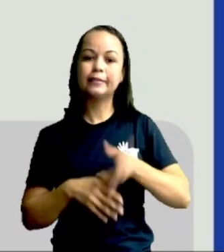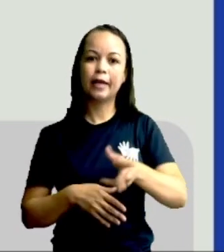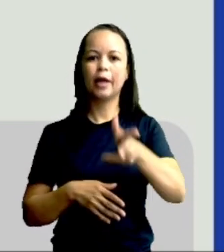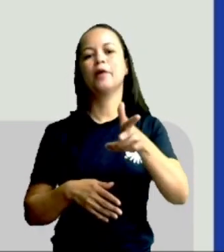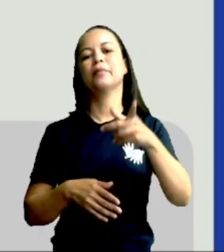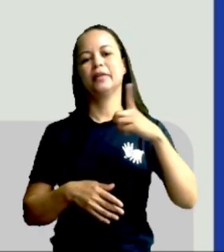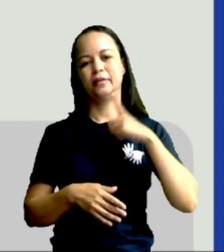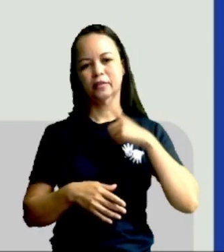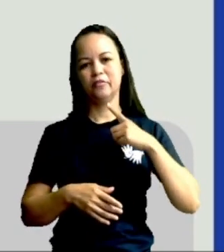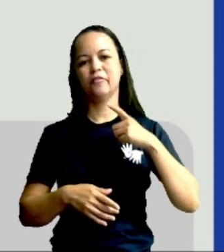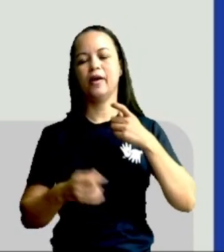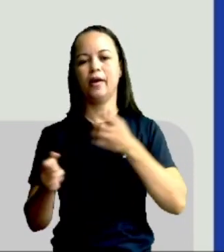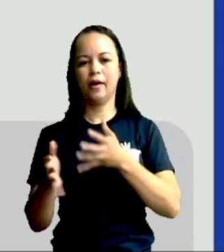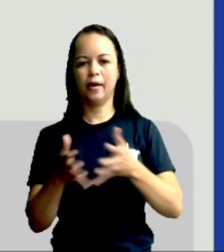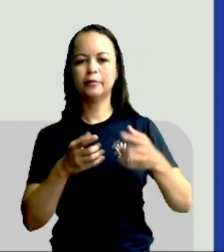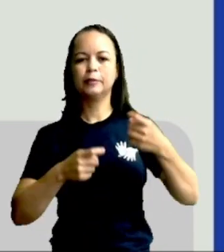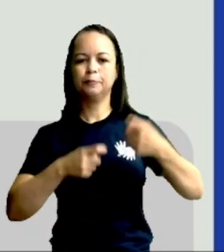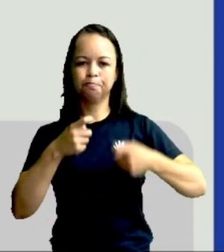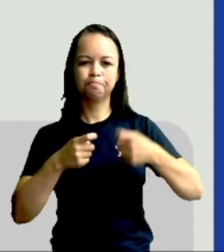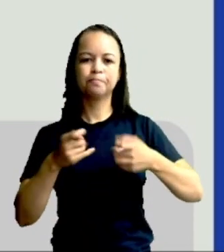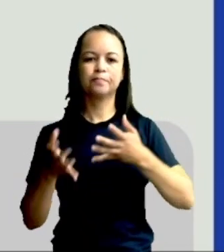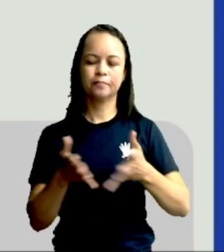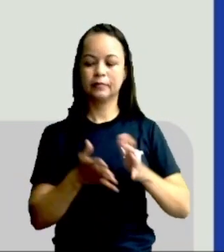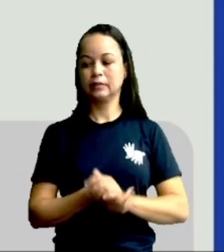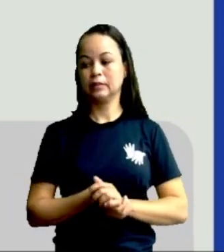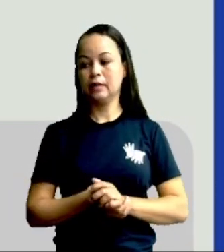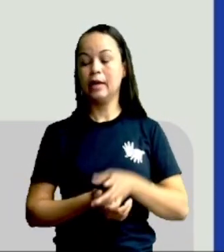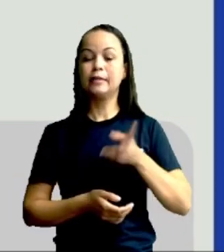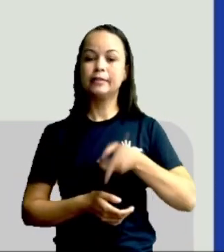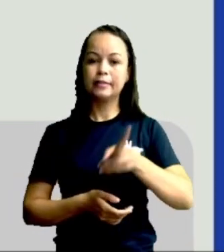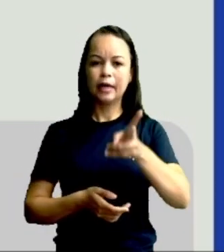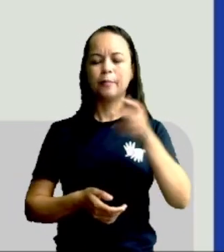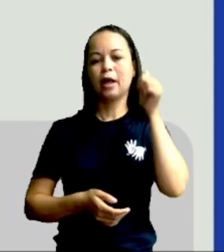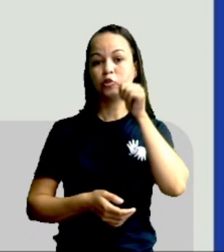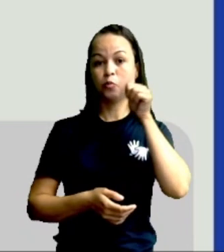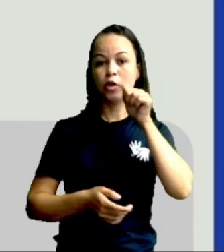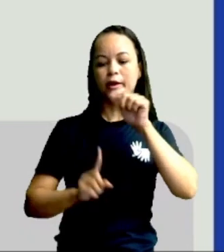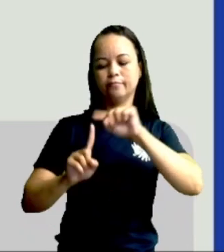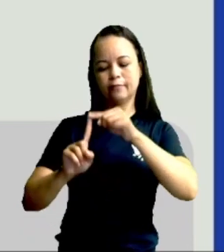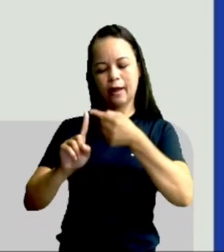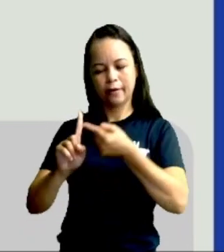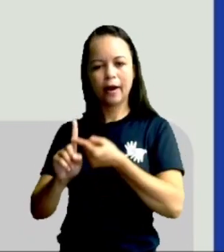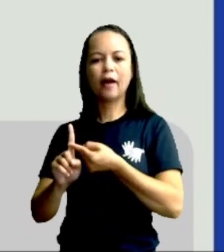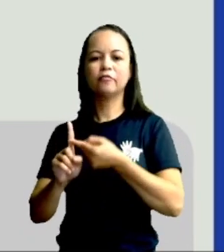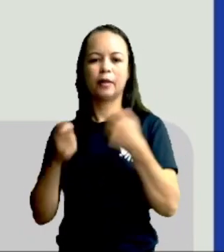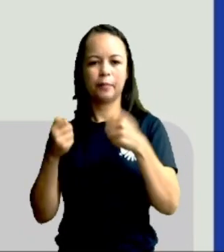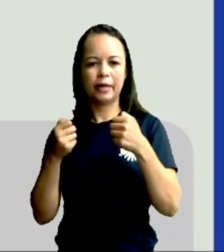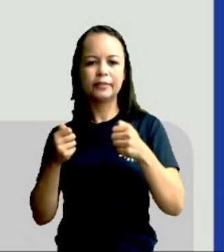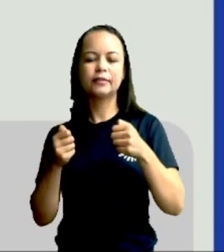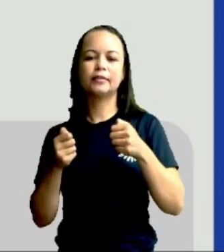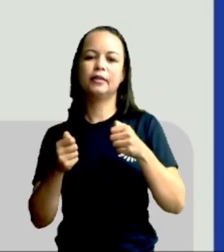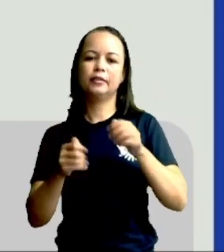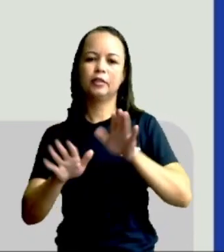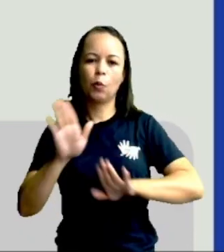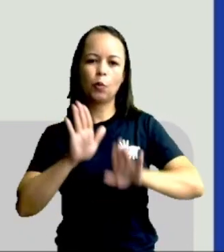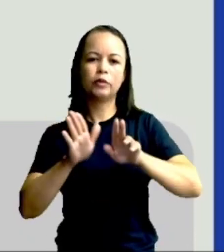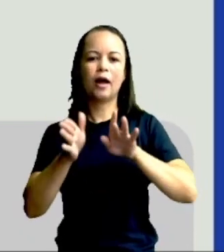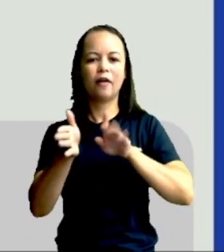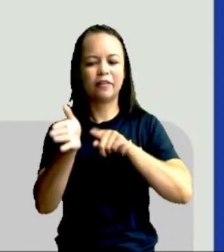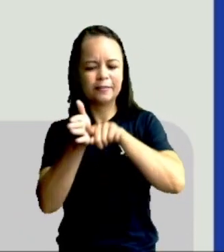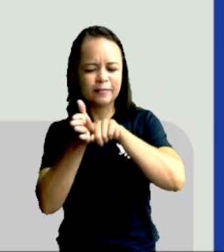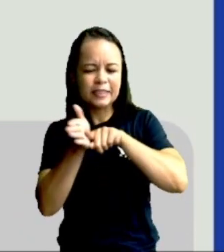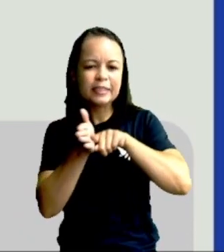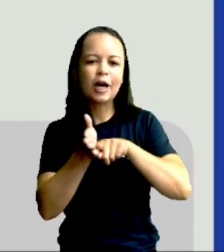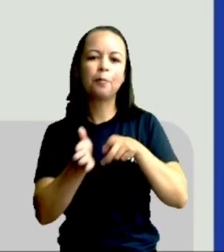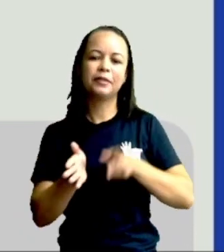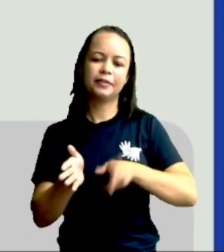apenas reiterando, né? Faça pré-natal durante a gravidez. É importantíssimo. Mamães, futuras mamães e